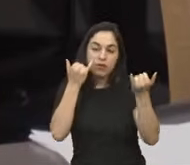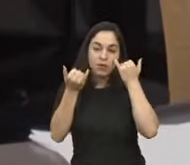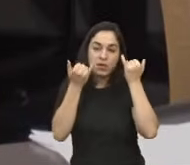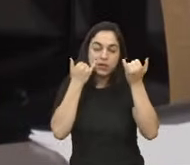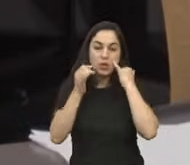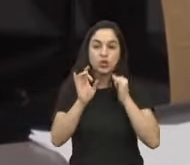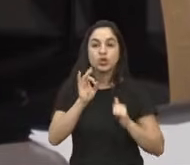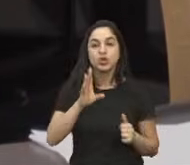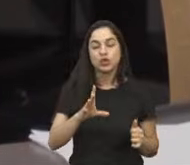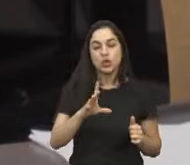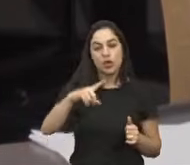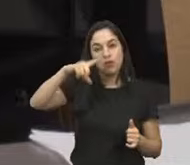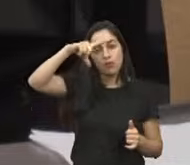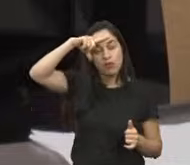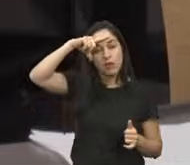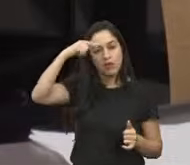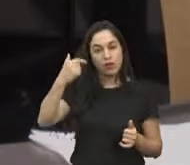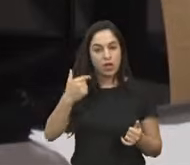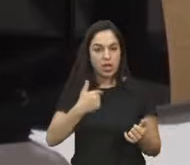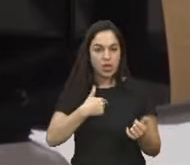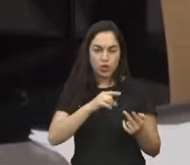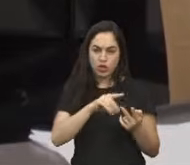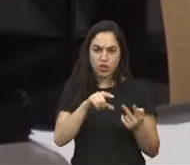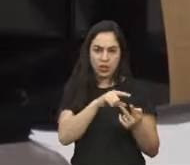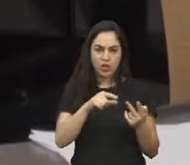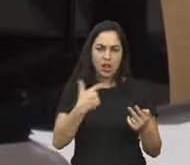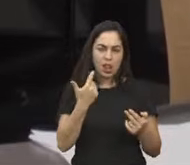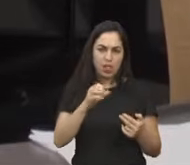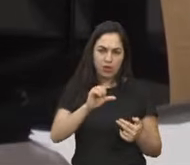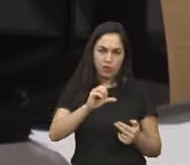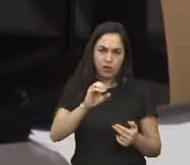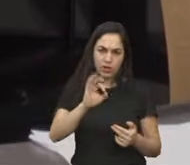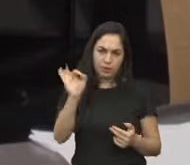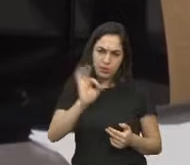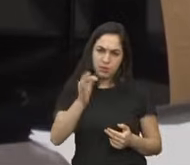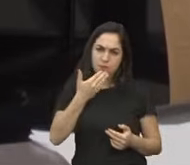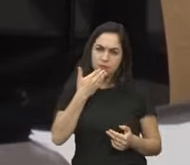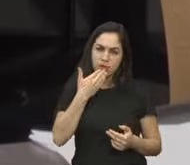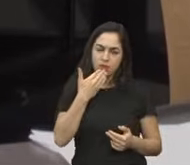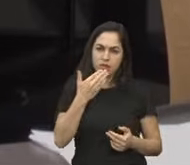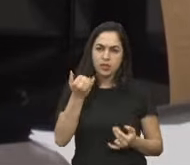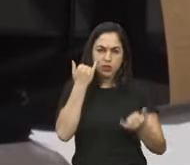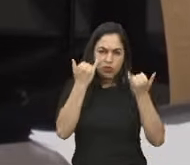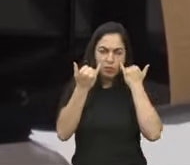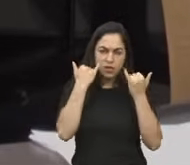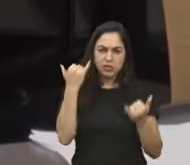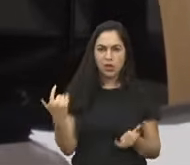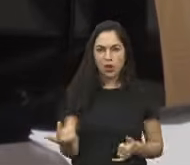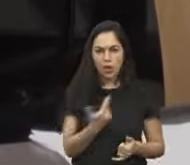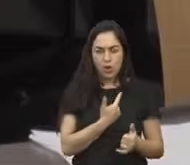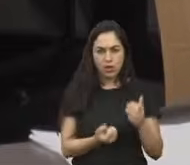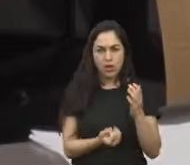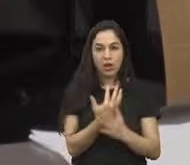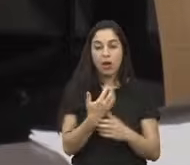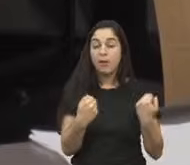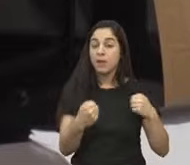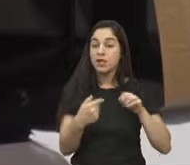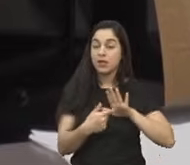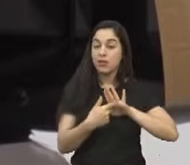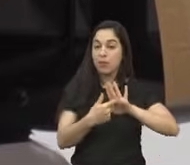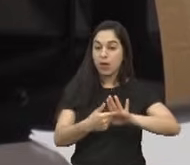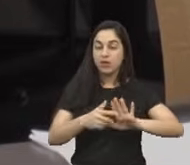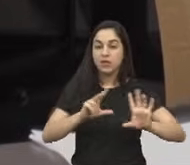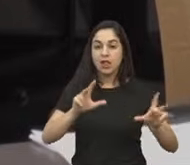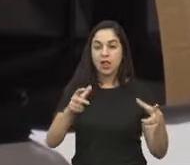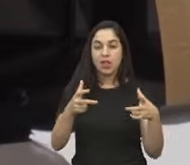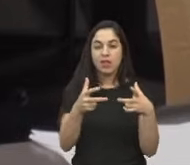pelo vereador Luiz Flávio e por mim, acho que mais de 90% dos pedidos de informação foram de autoria nossa, eles tinham que ser exibidos na TV Câmara, que é a